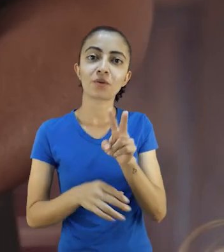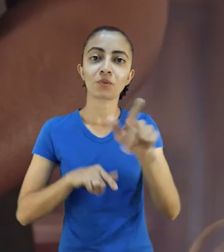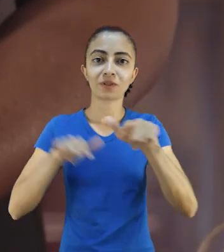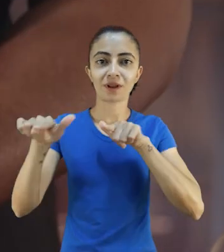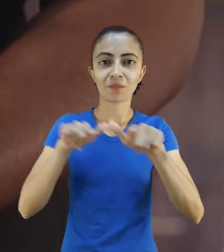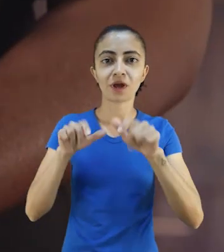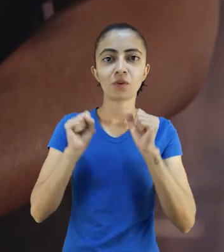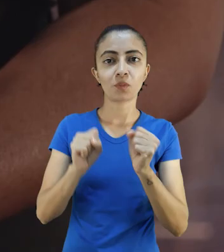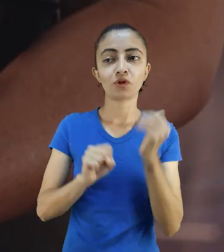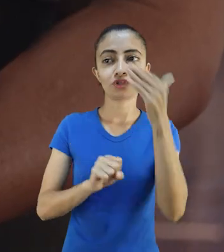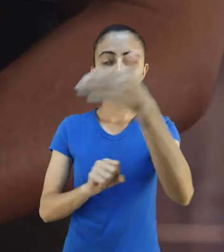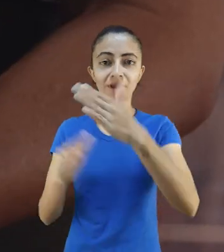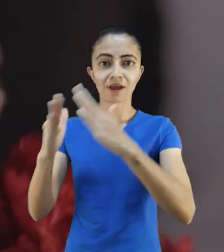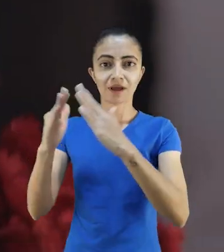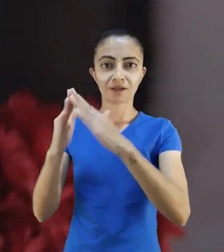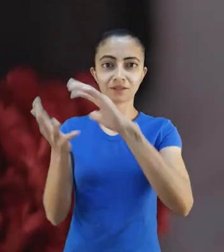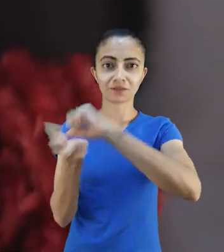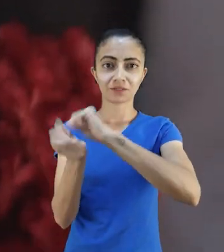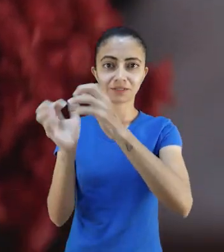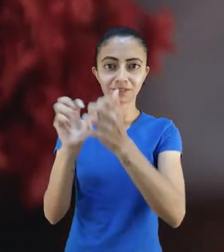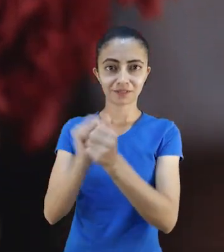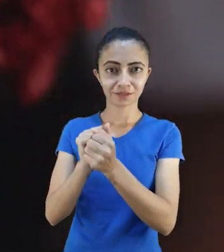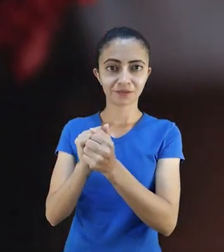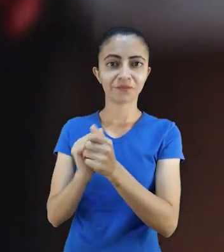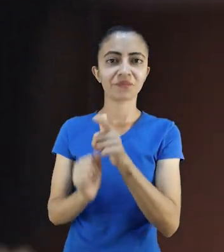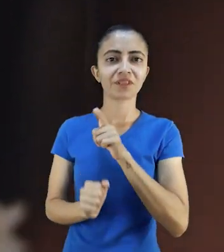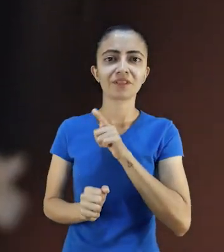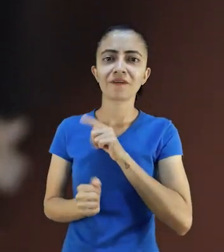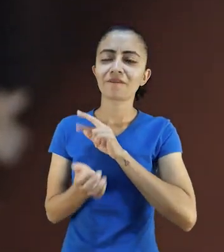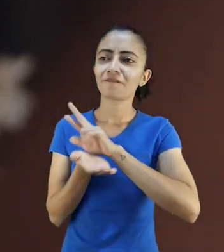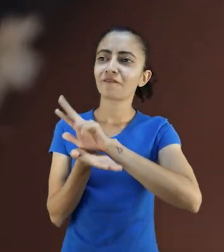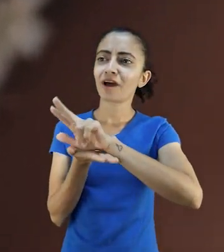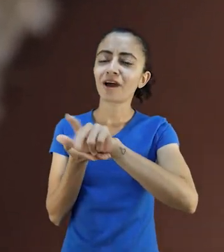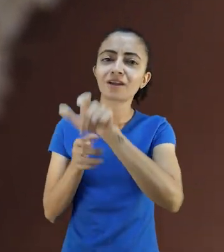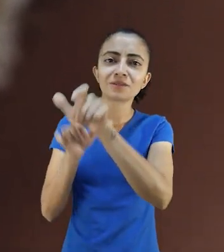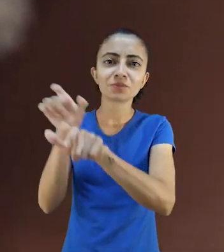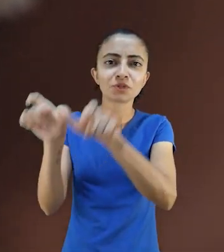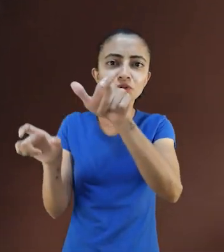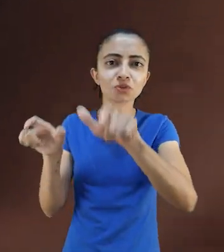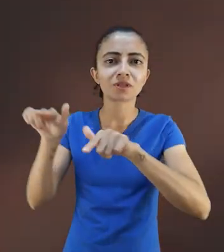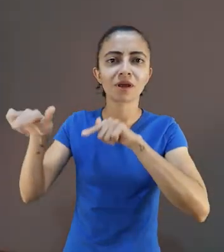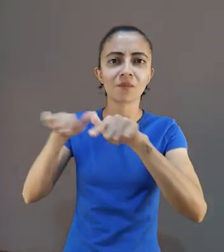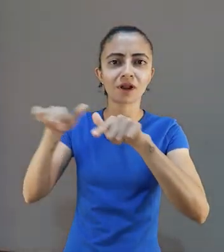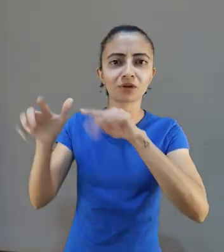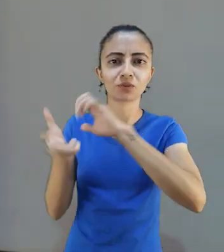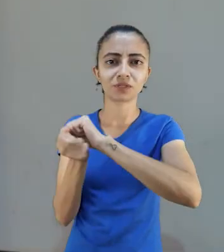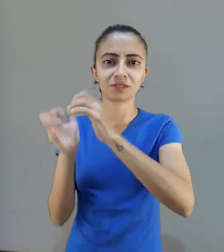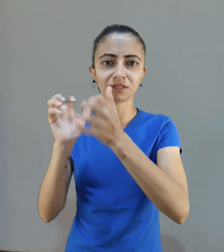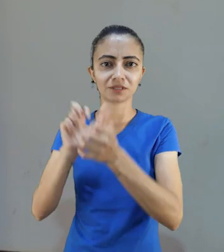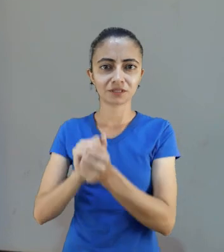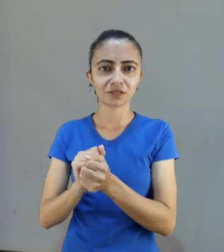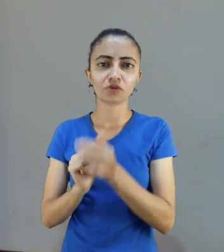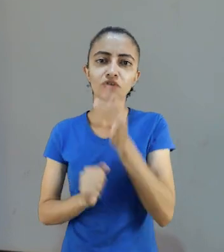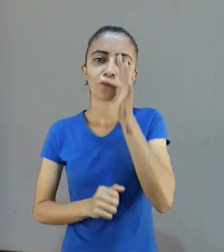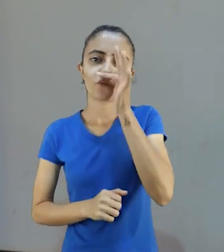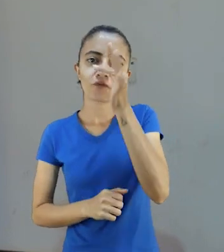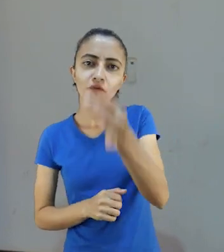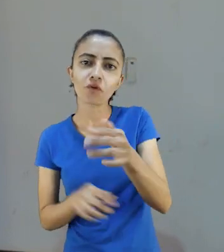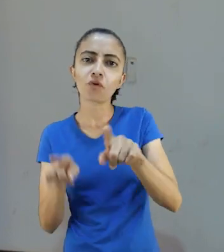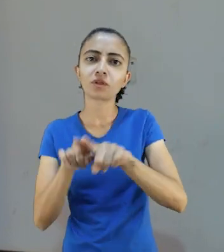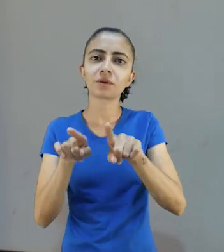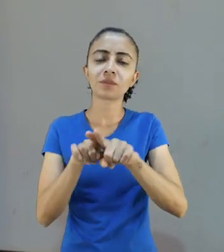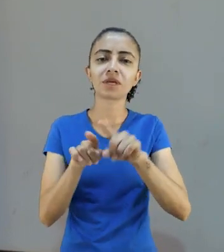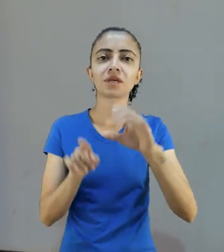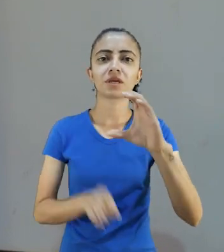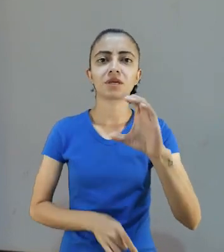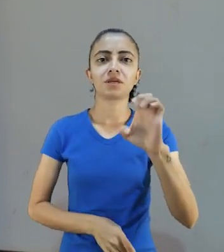Artesão, viu? Que tem vários artesãos lá, não só das flores, mas também tem de